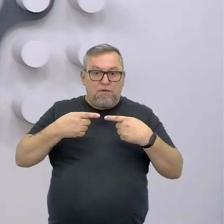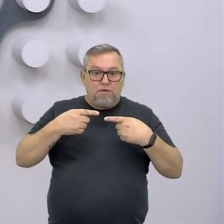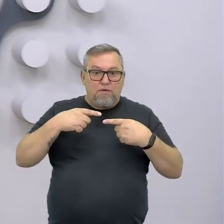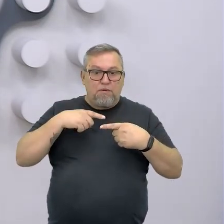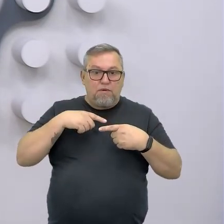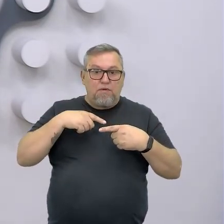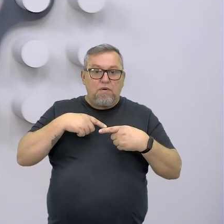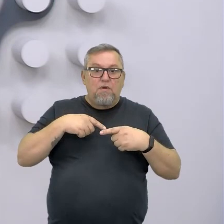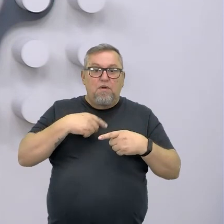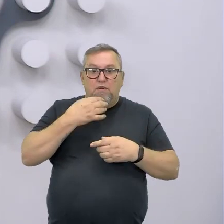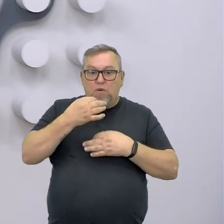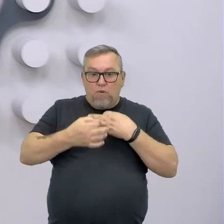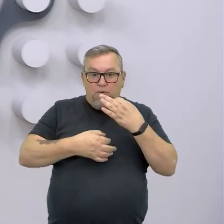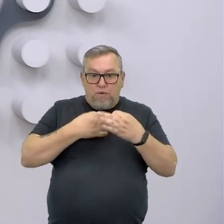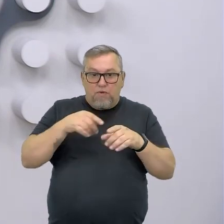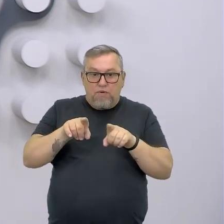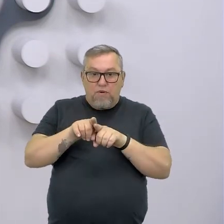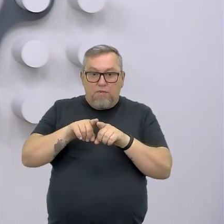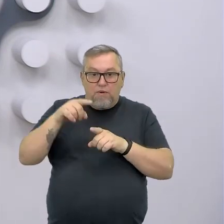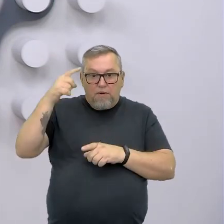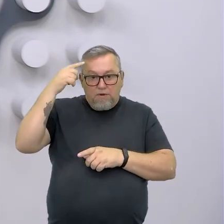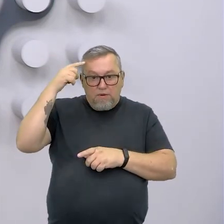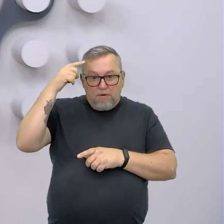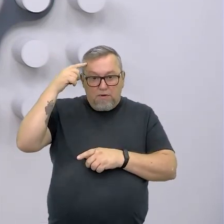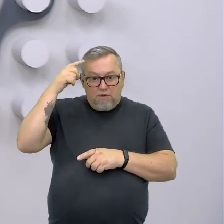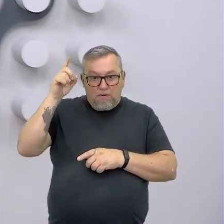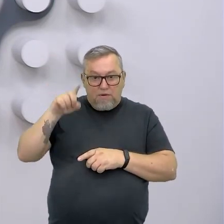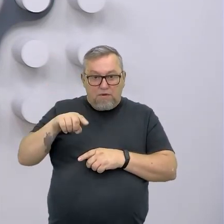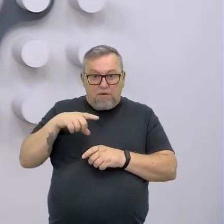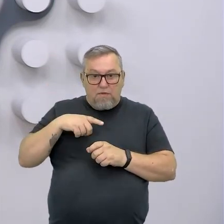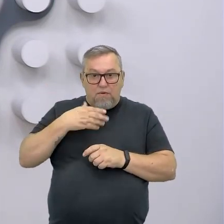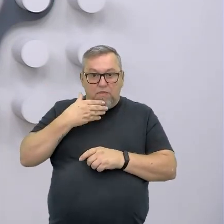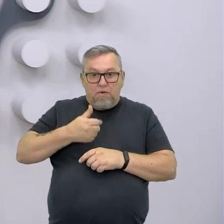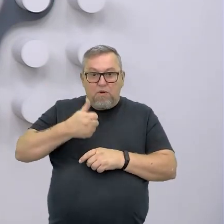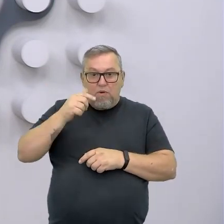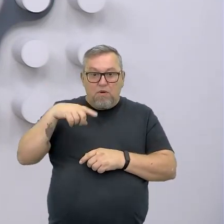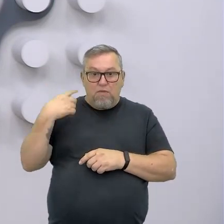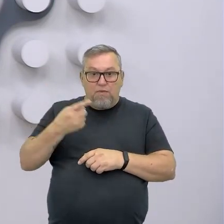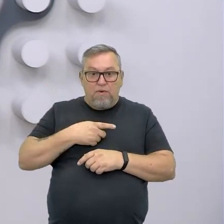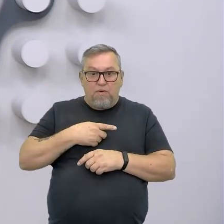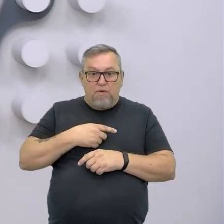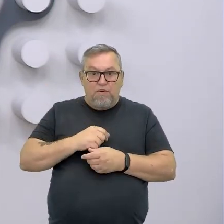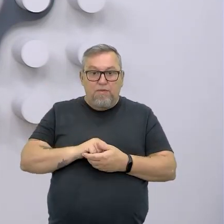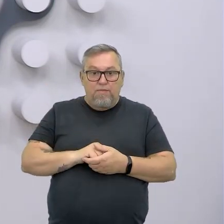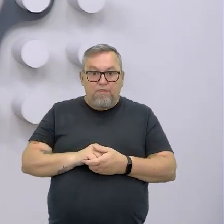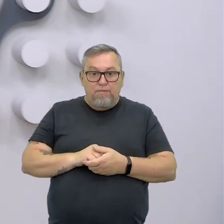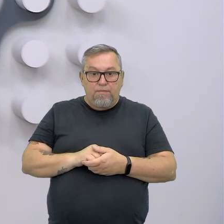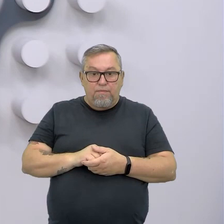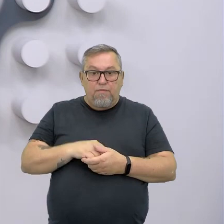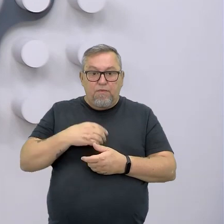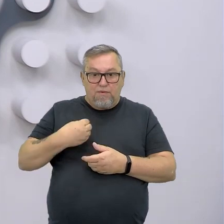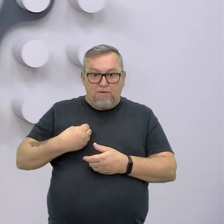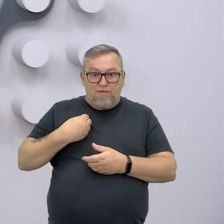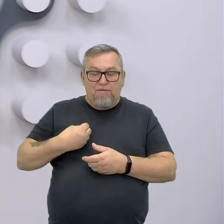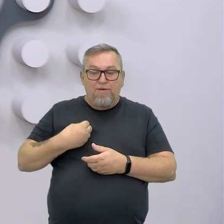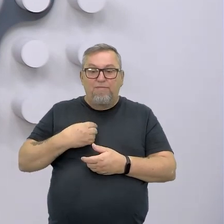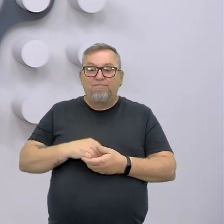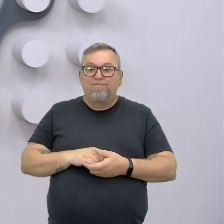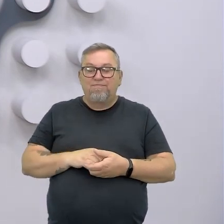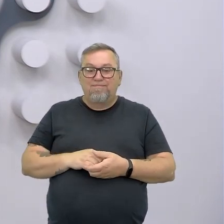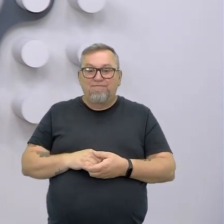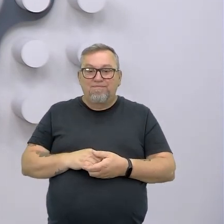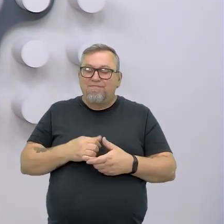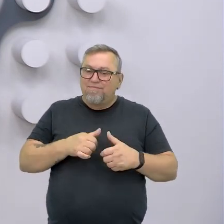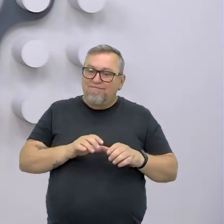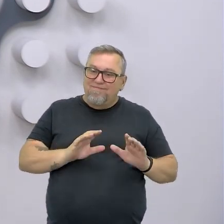essas proposições, essas ideias que servem para a melhoria da nossa vida. Tá bom, pessoal?